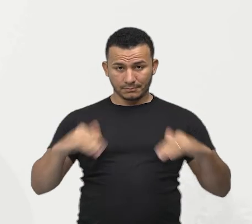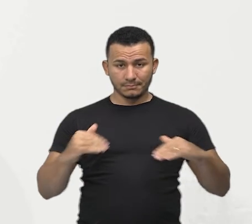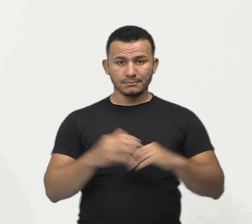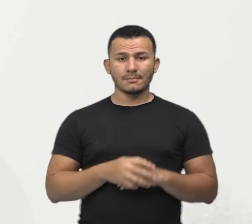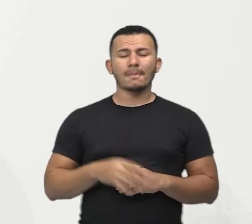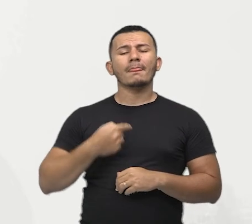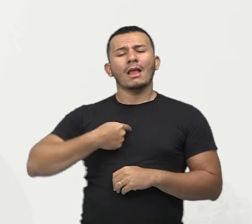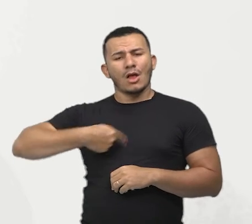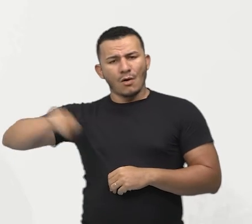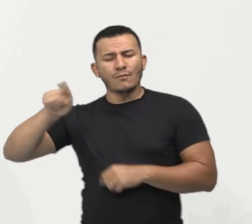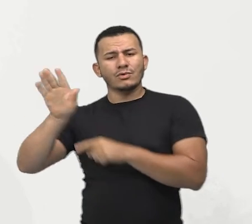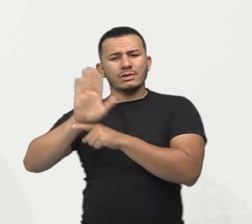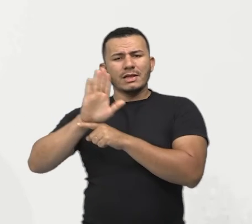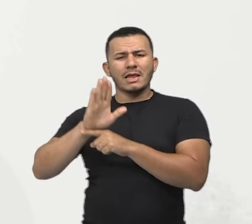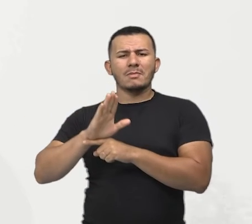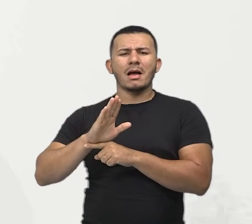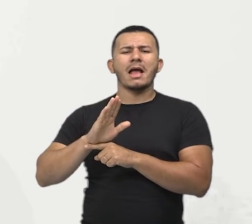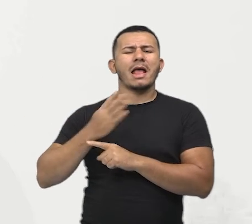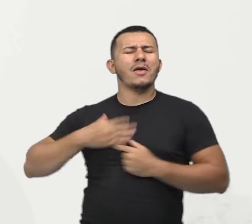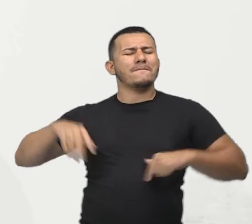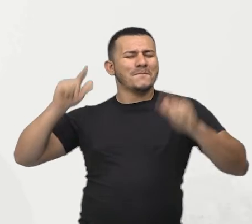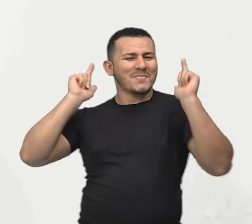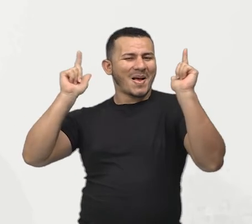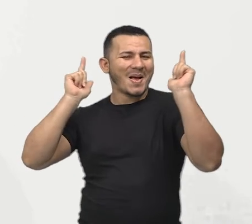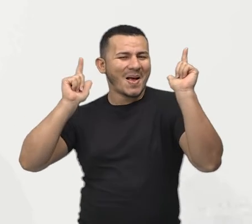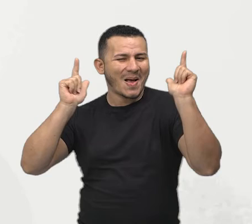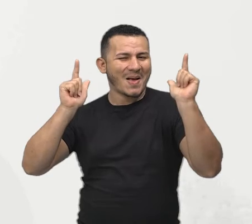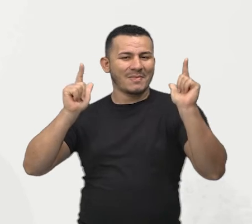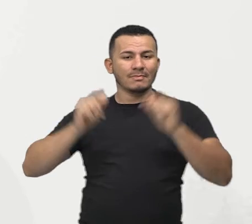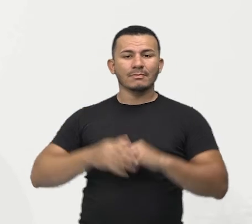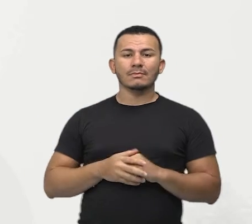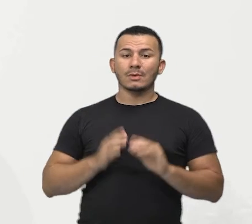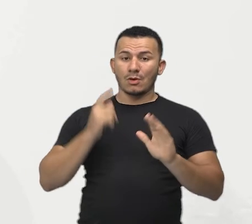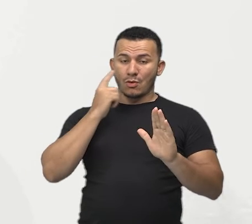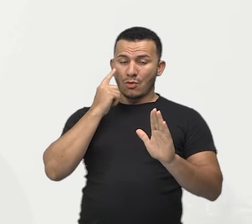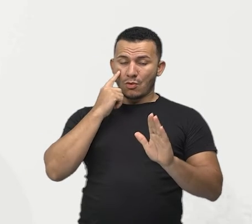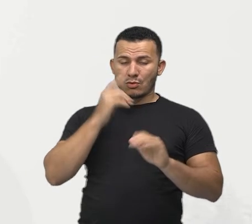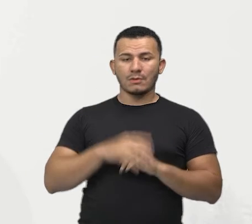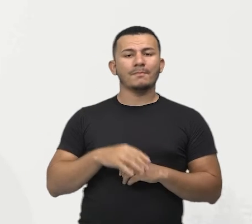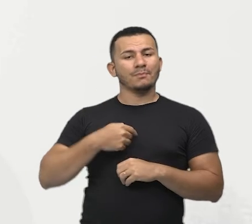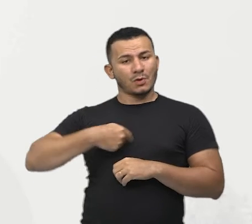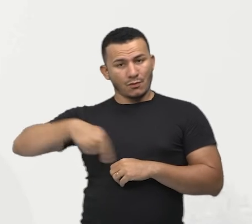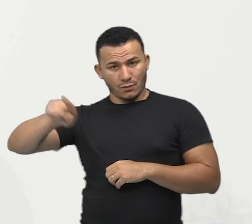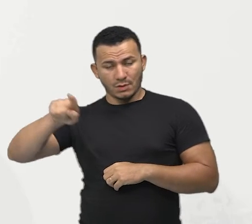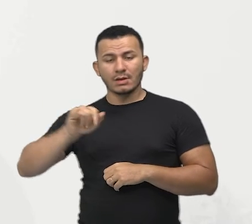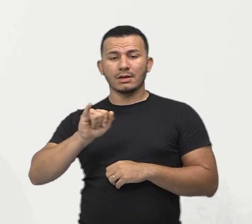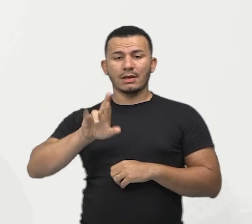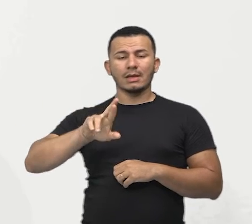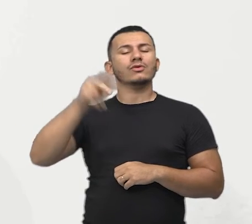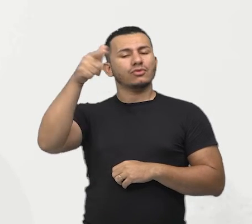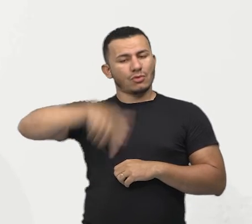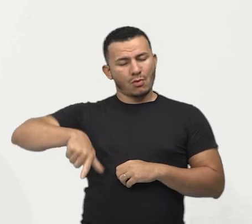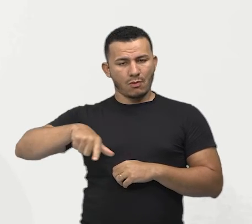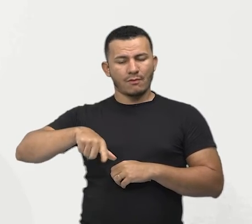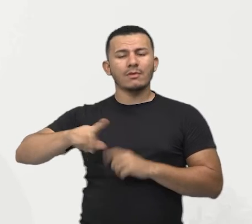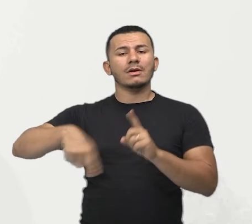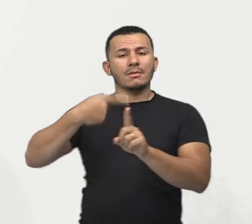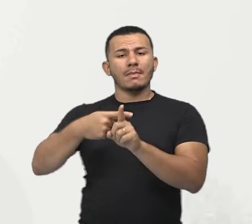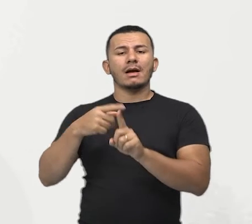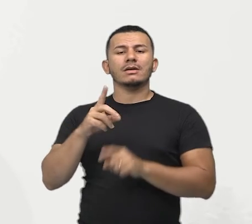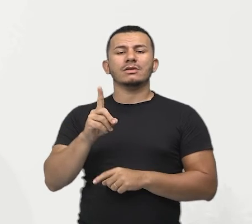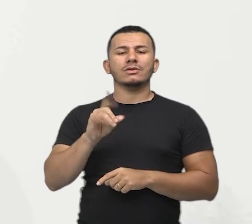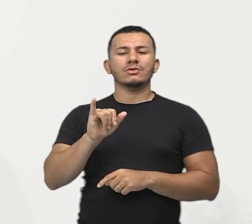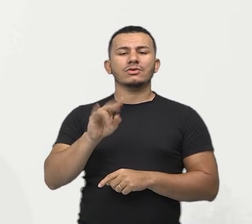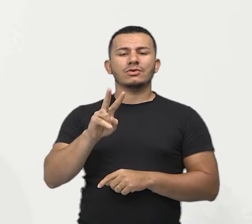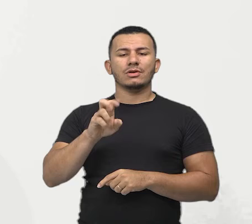Já no segundo exemplo, fui ao cinema e me diverti muito. Percebam, fui ao cinema, verbo mais uma vez, e o